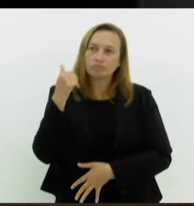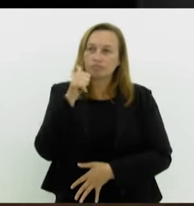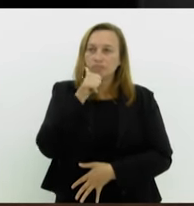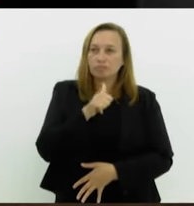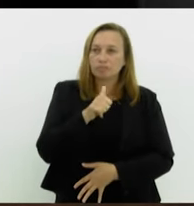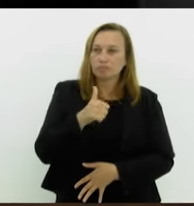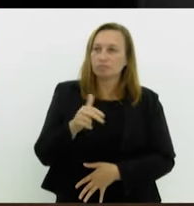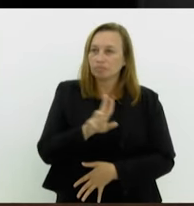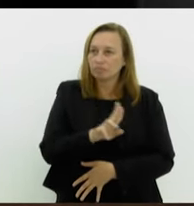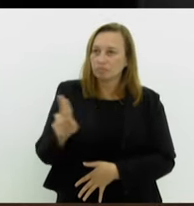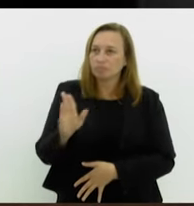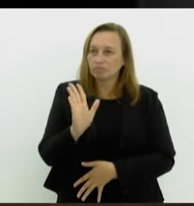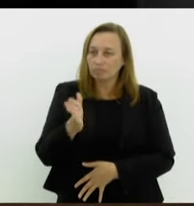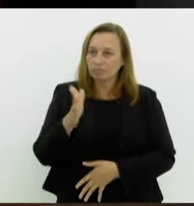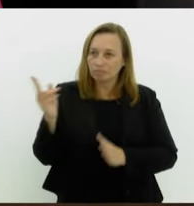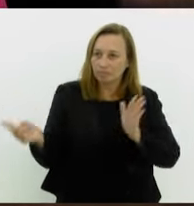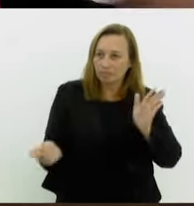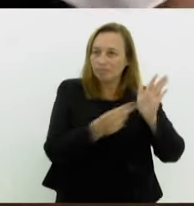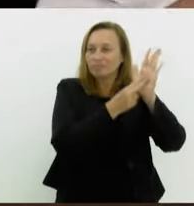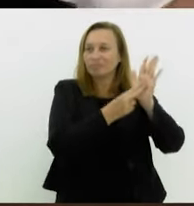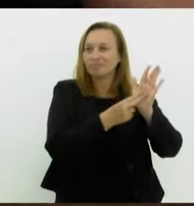que meu nome já está